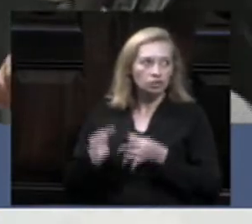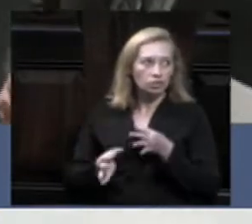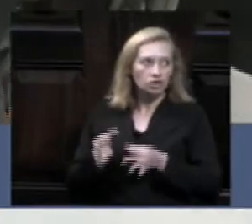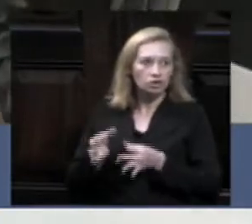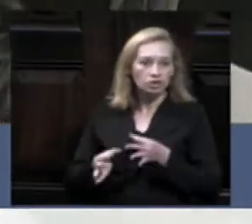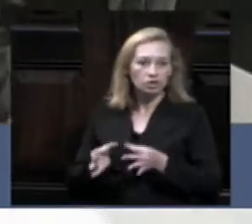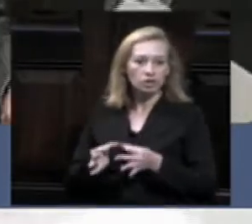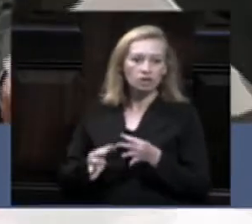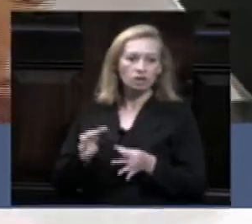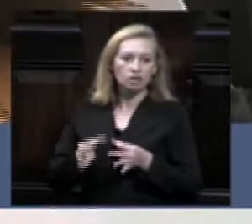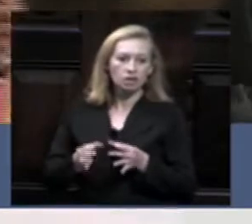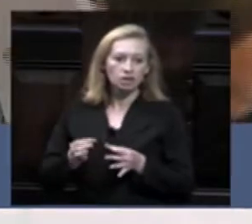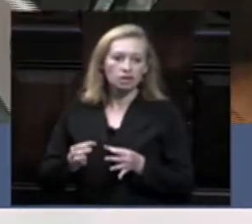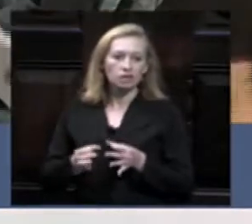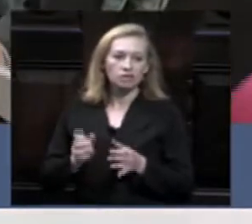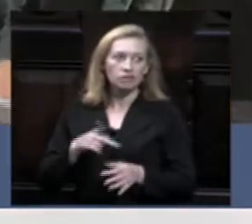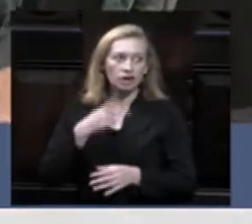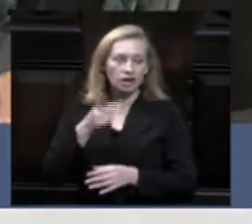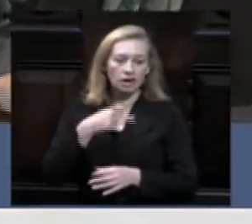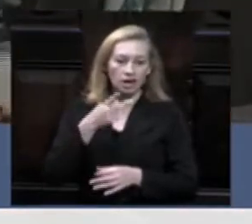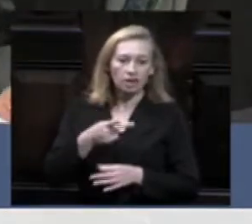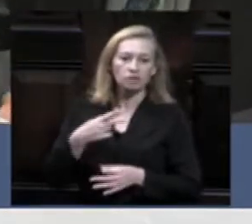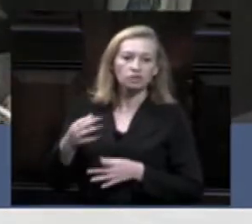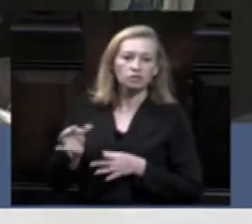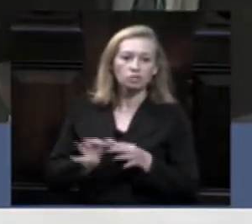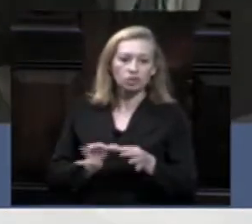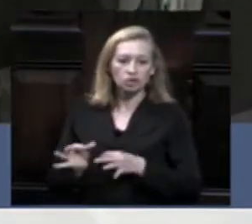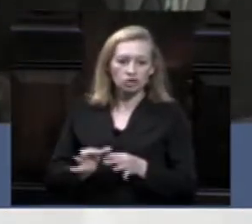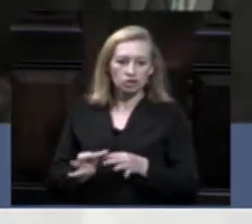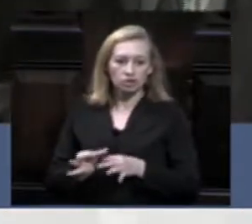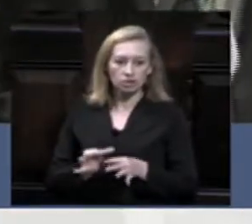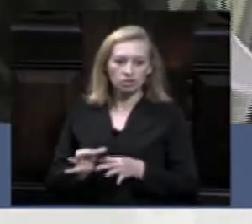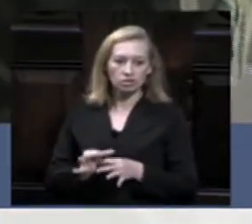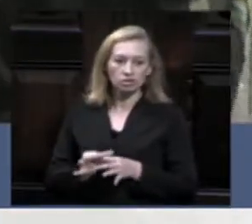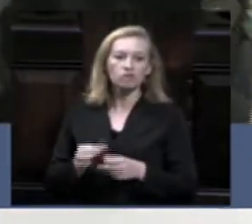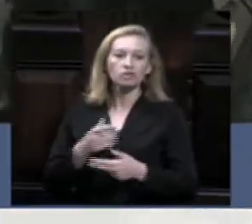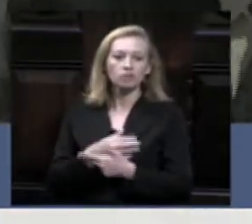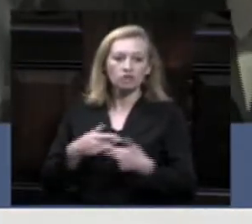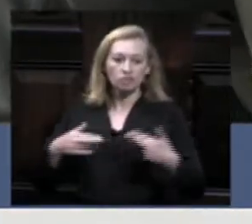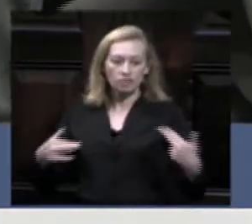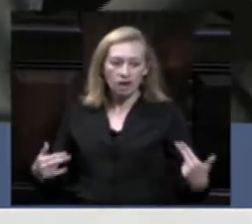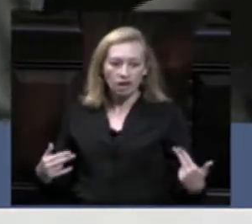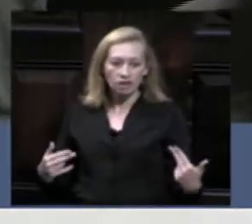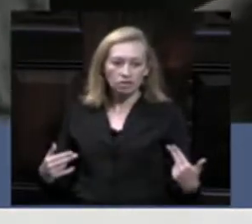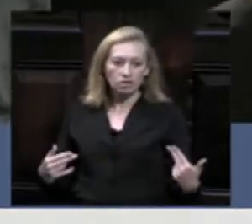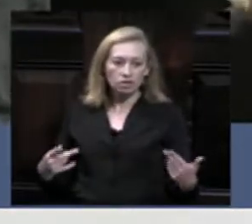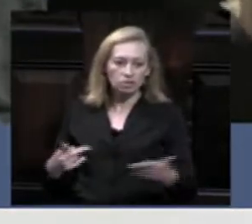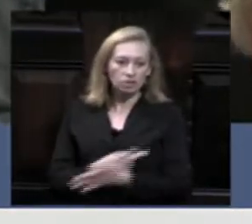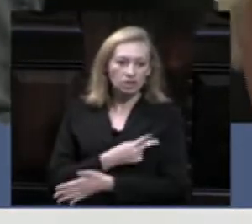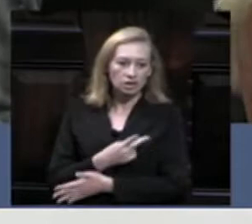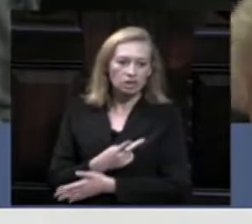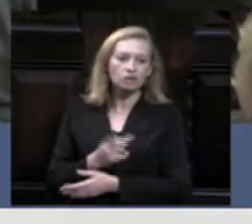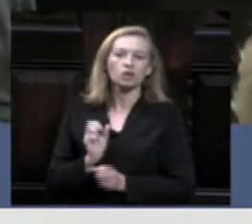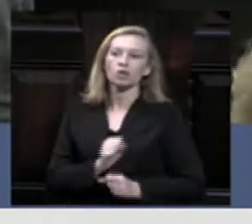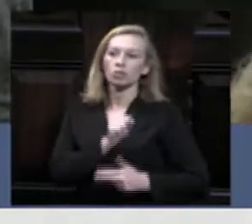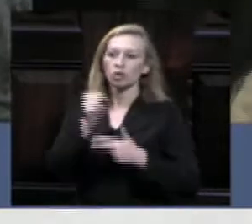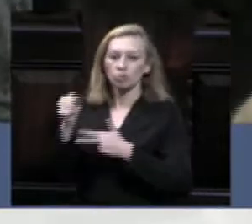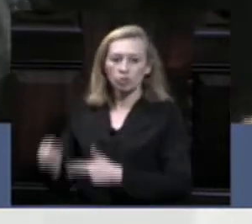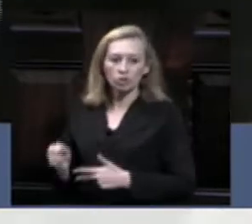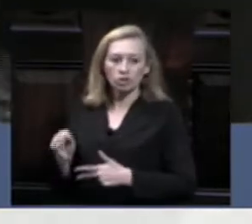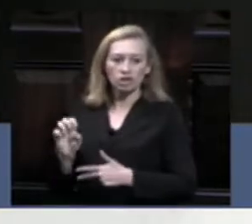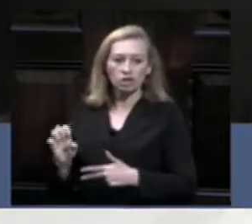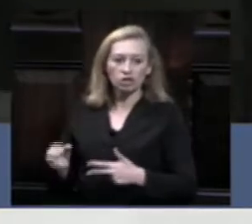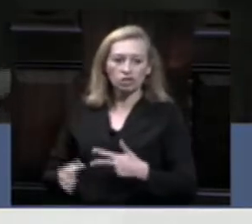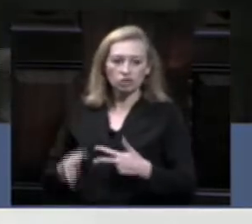um processo que sequer dizia respeito ao seu período de gestão. Foram várias as pressões exercidas pelo Poder Judiciário, pelo